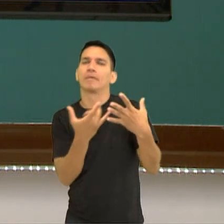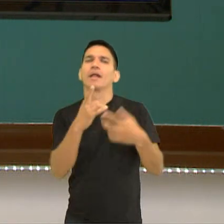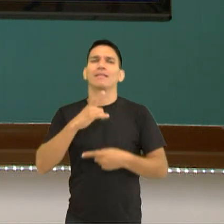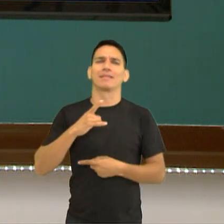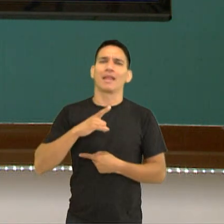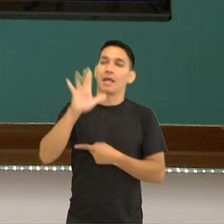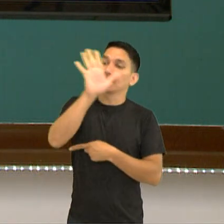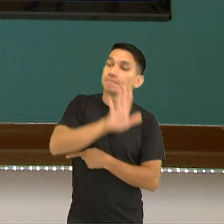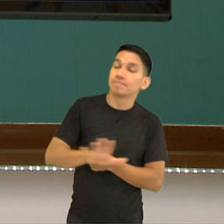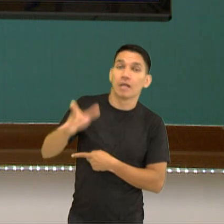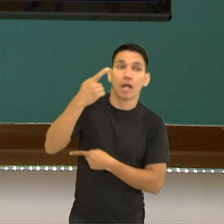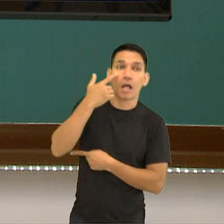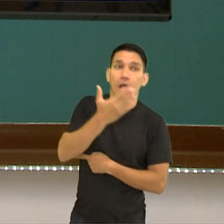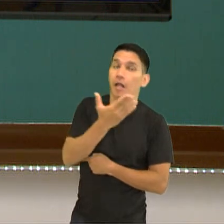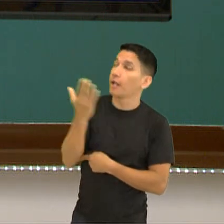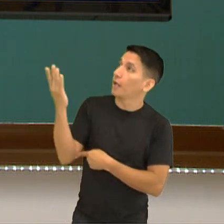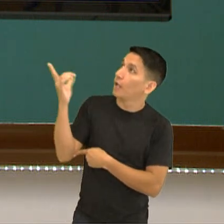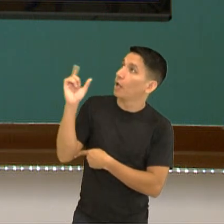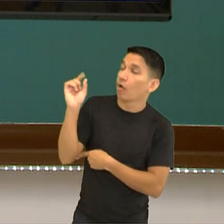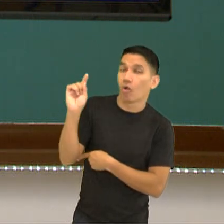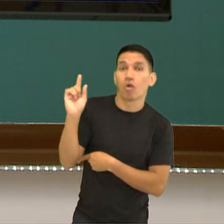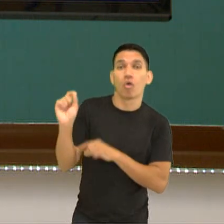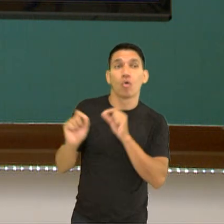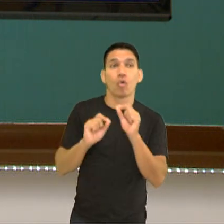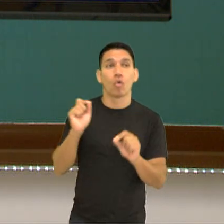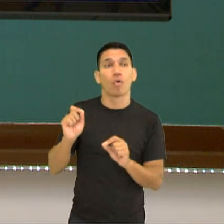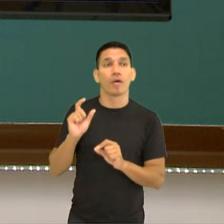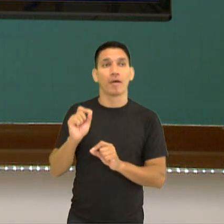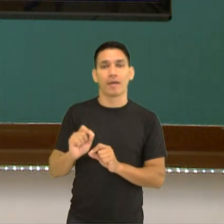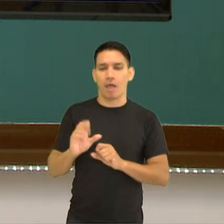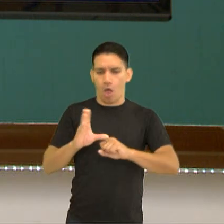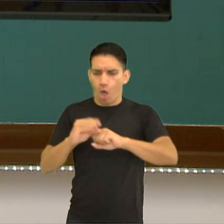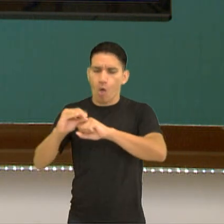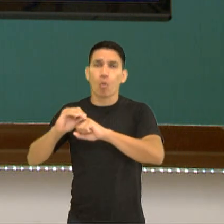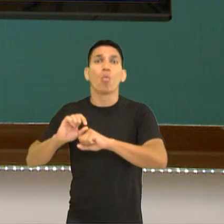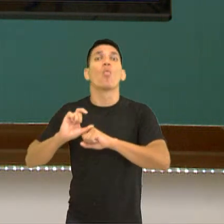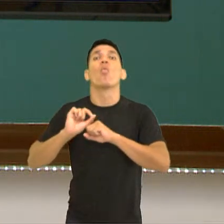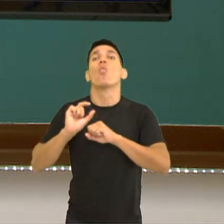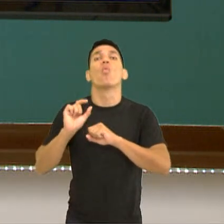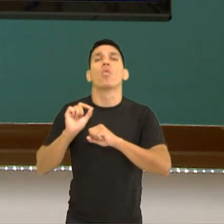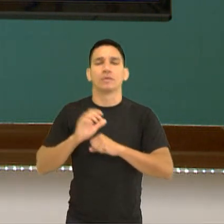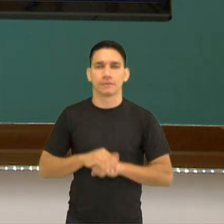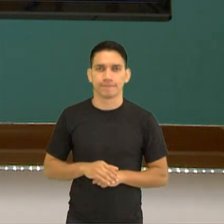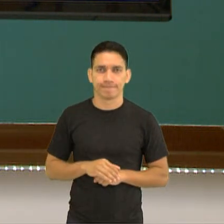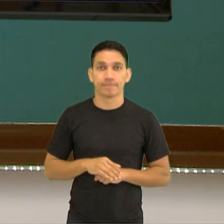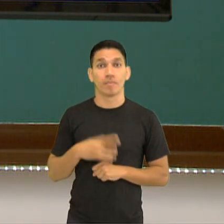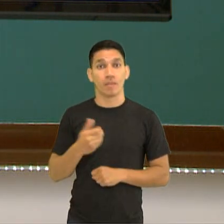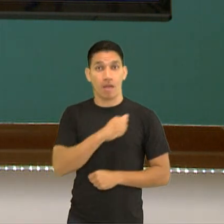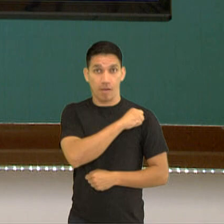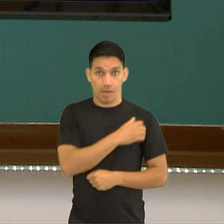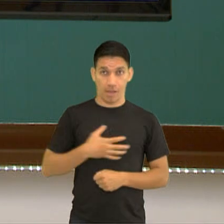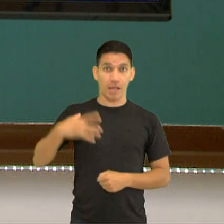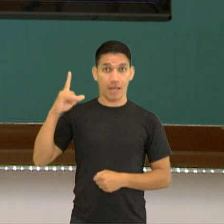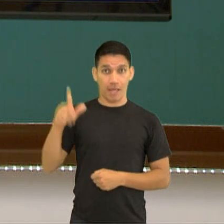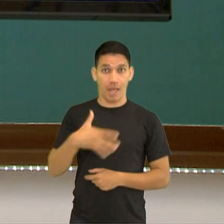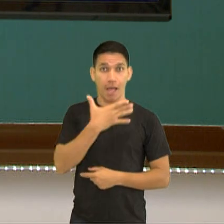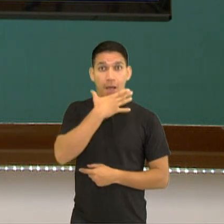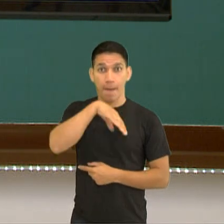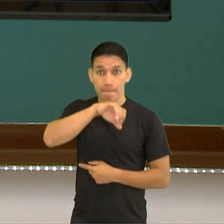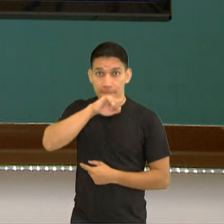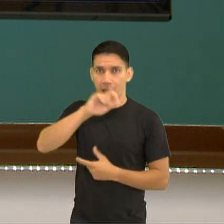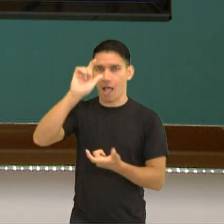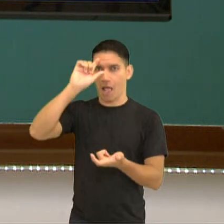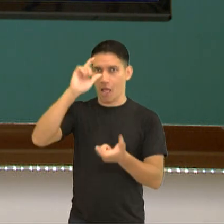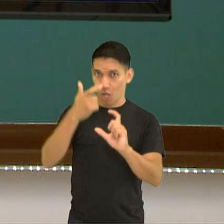quadro aqui que nos mostra justamente que conhecimentos foram esses, né? O Aristóteles, ele é o pai da